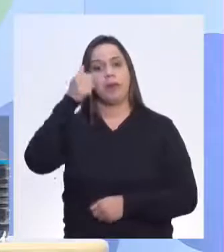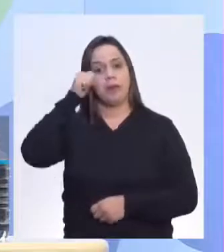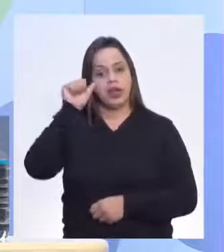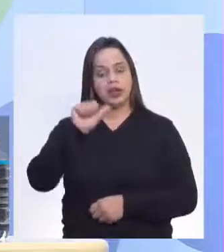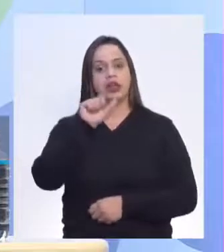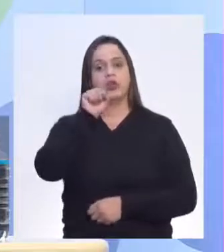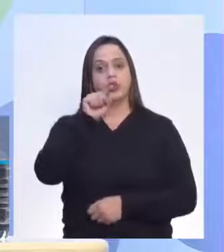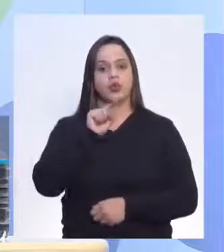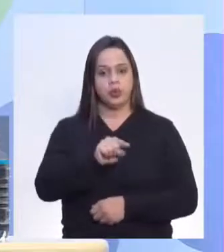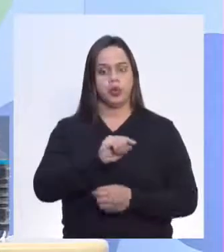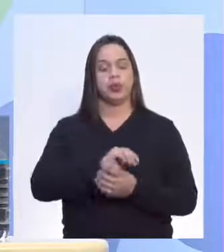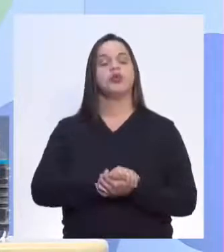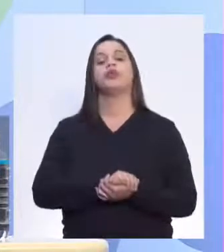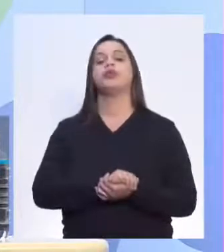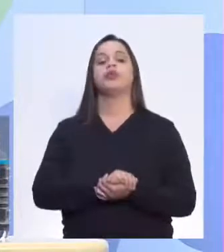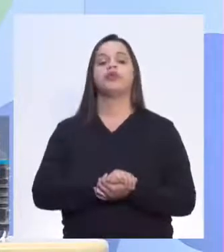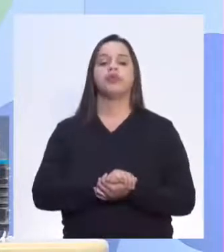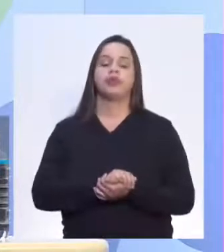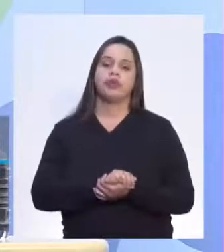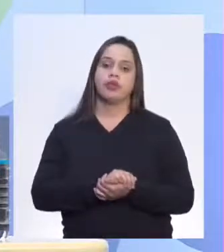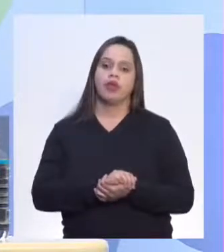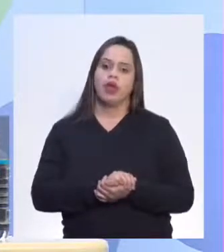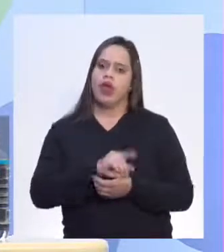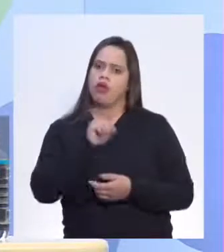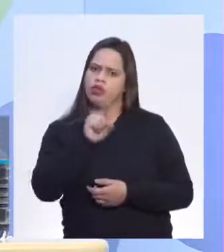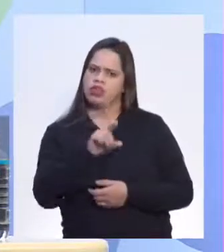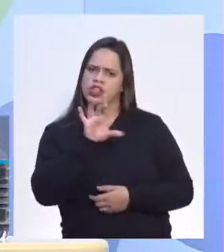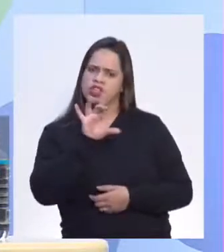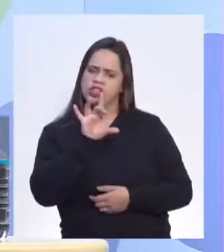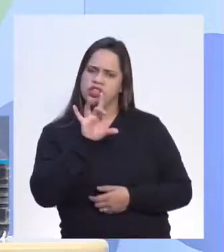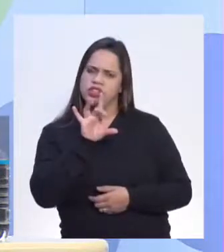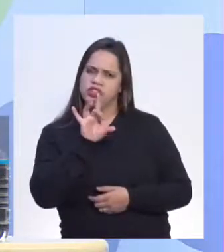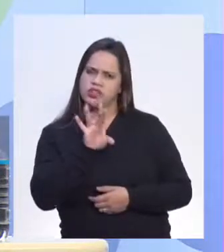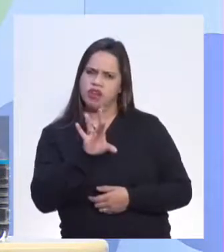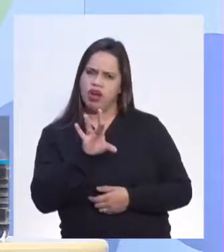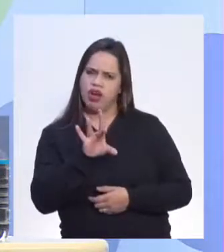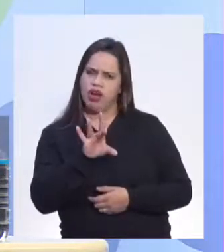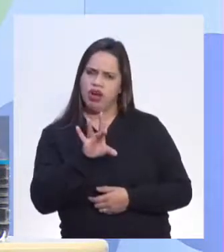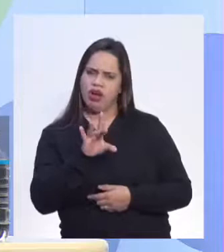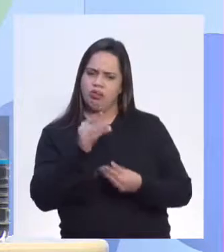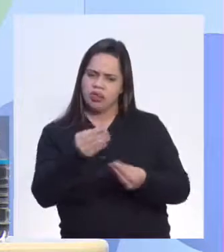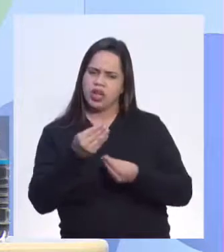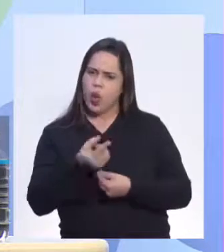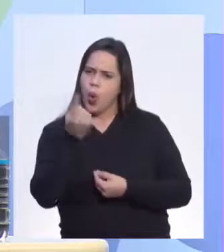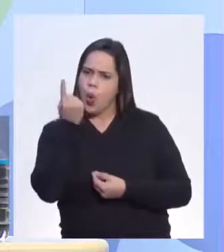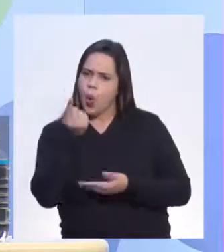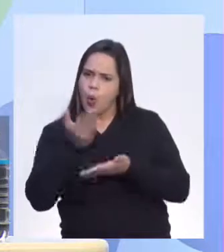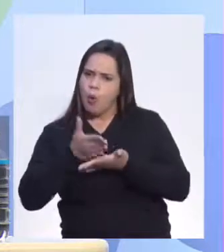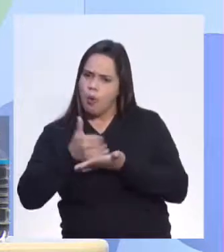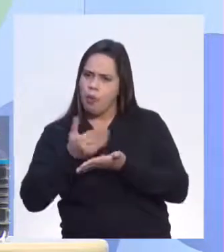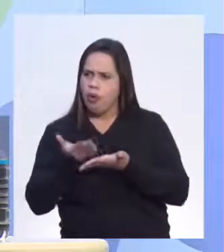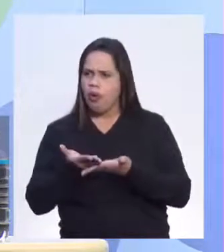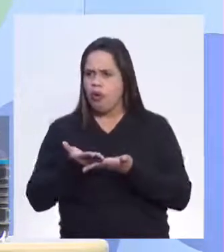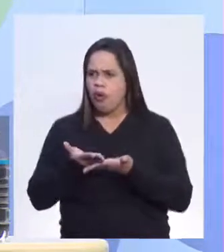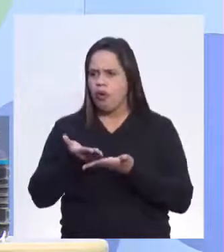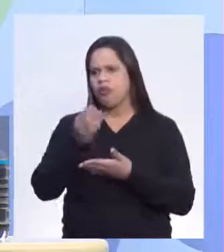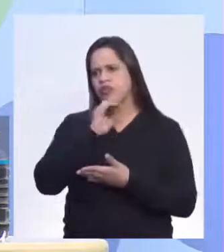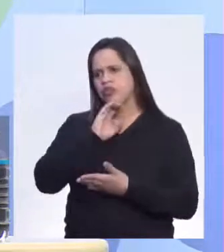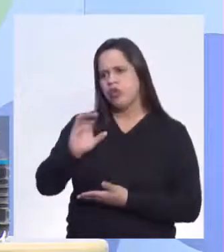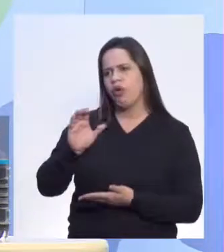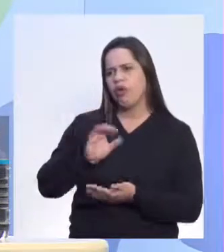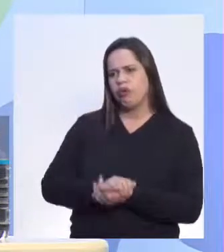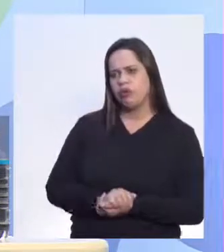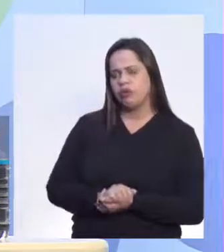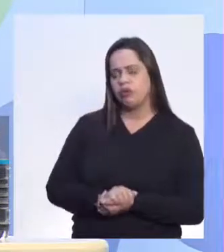2 pontos. Ela colocou, você só trouxe um bolinho, Visconde? Ela colocou